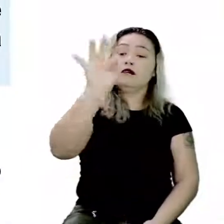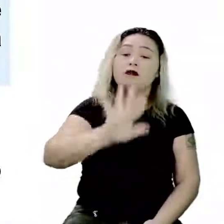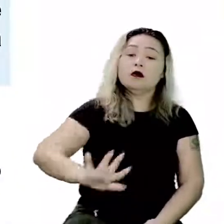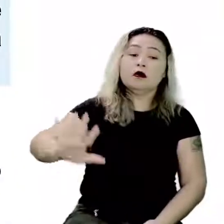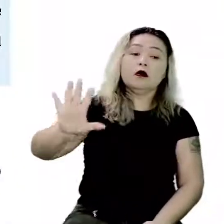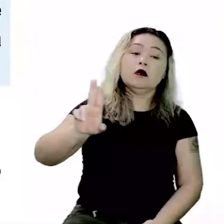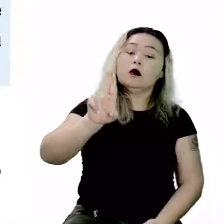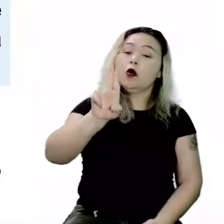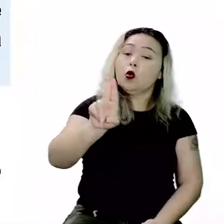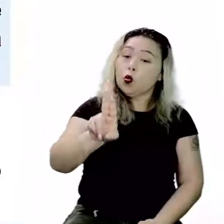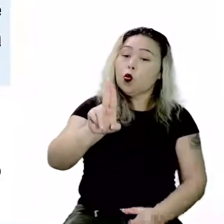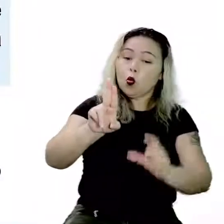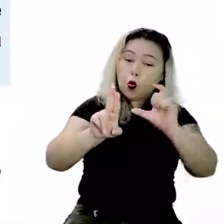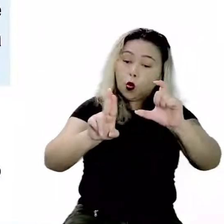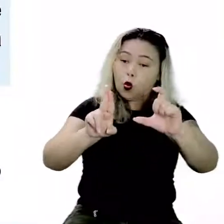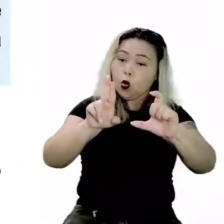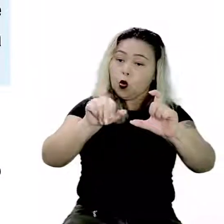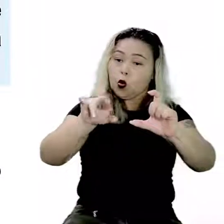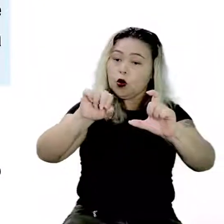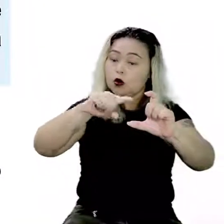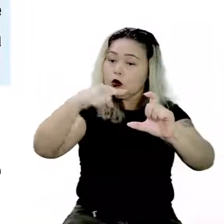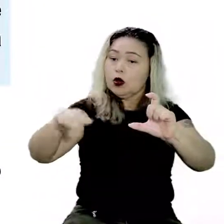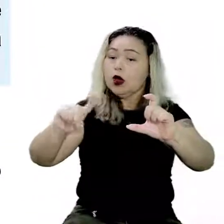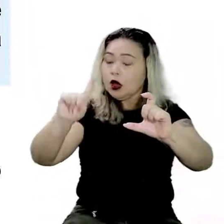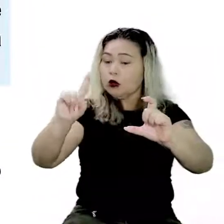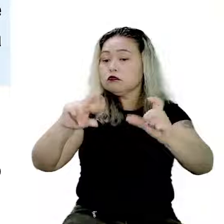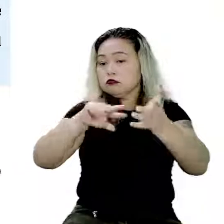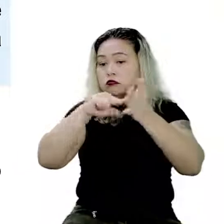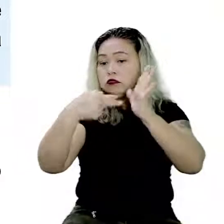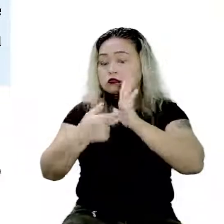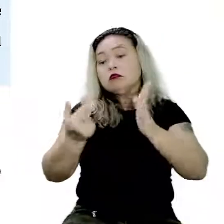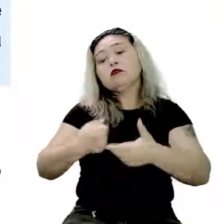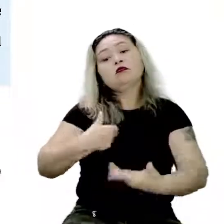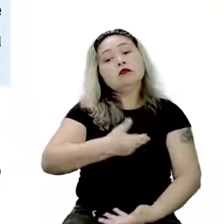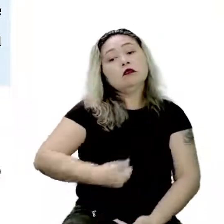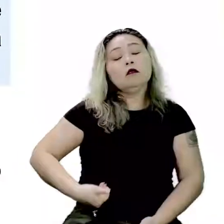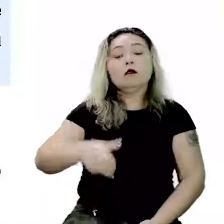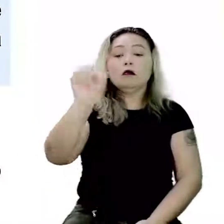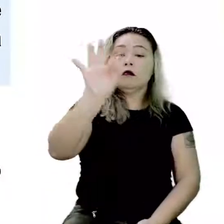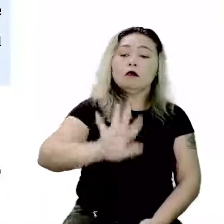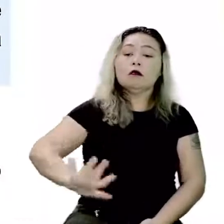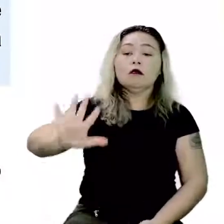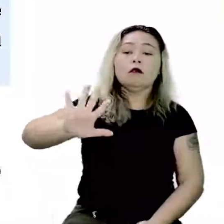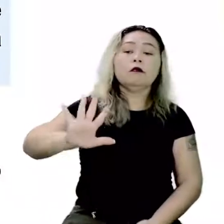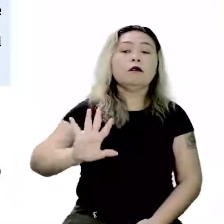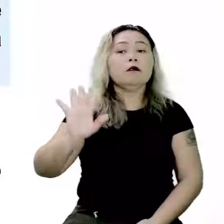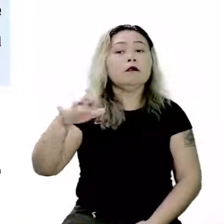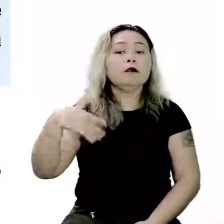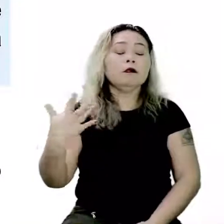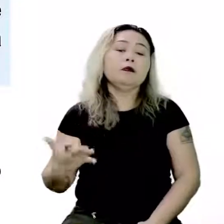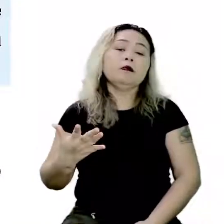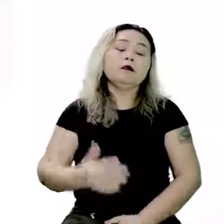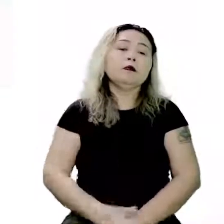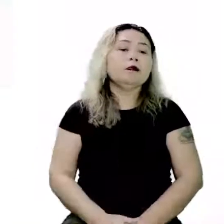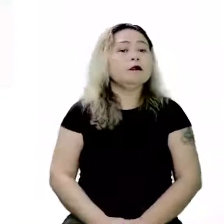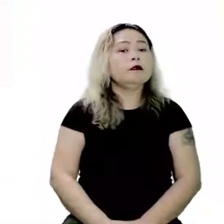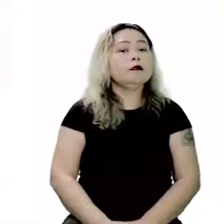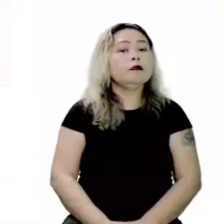esse U aí estiver em maiúsculo, está se referindo ao governo federal, beleza? Vamos lá.